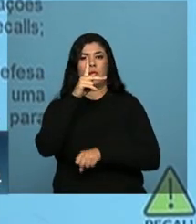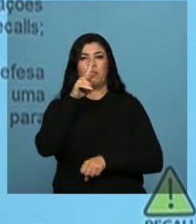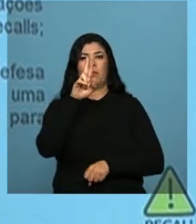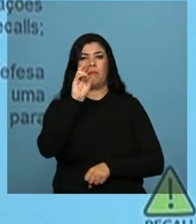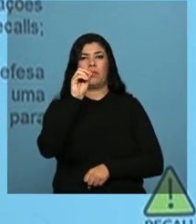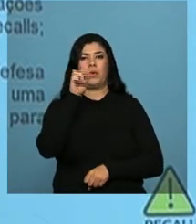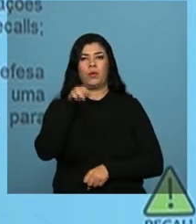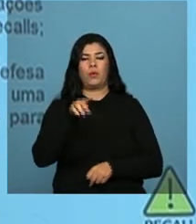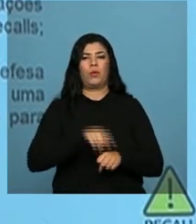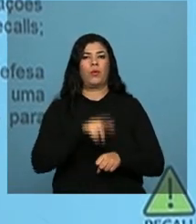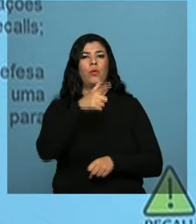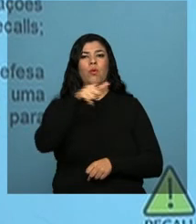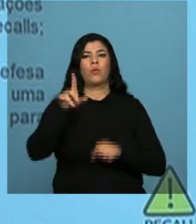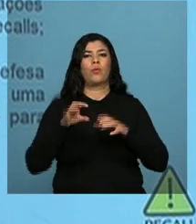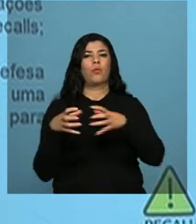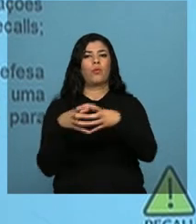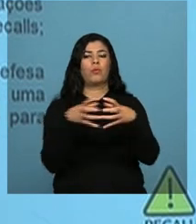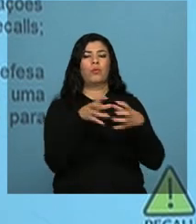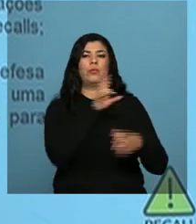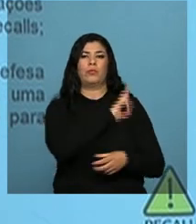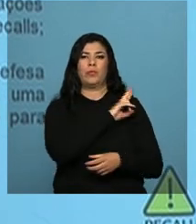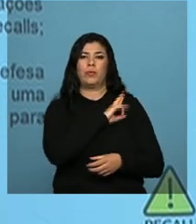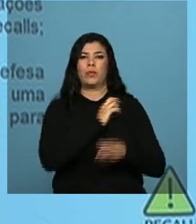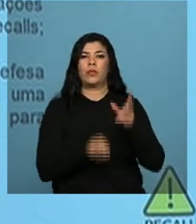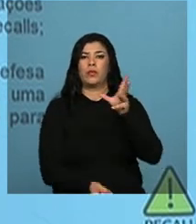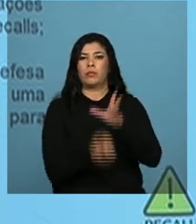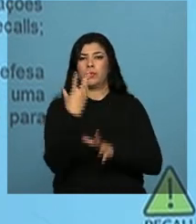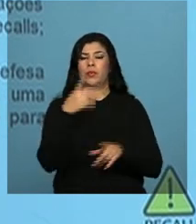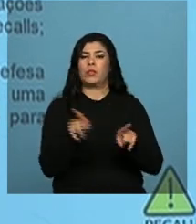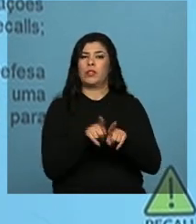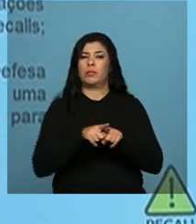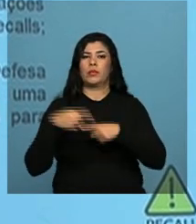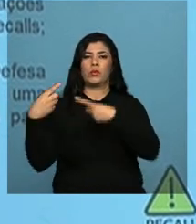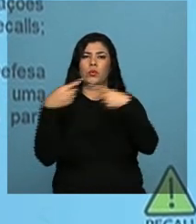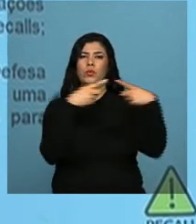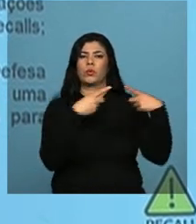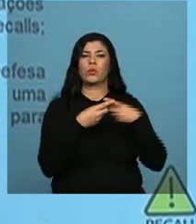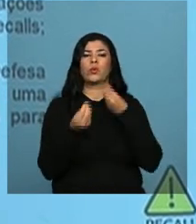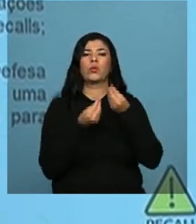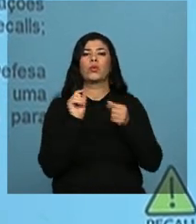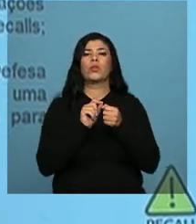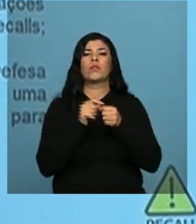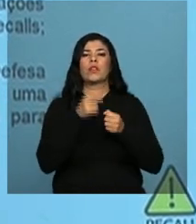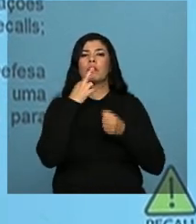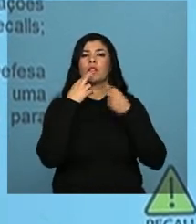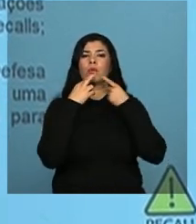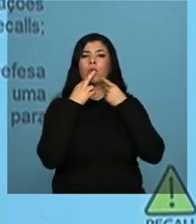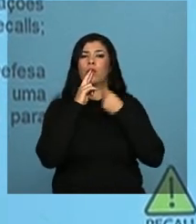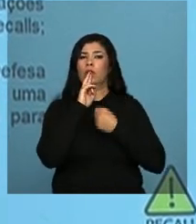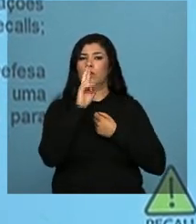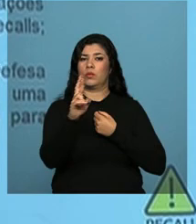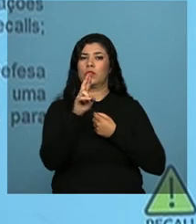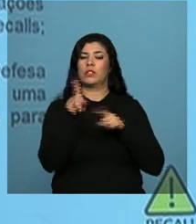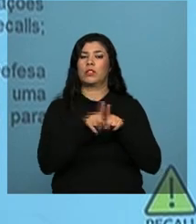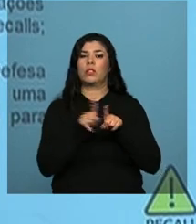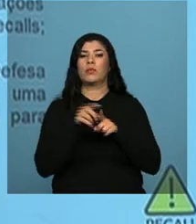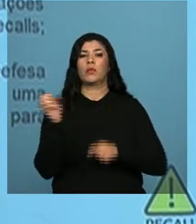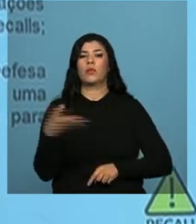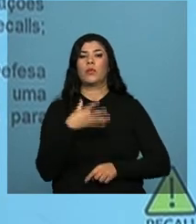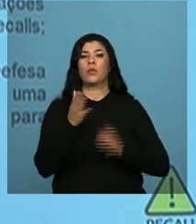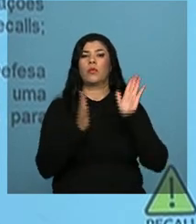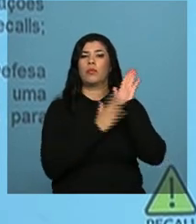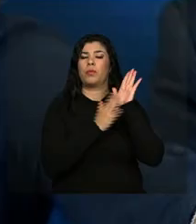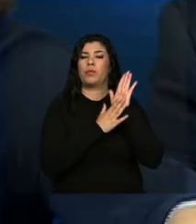órgãos reguladores e todo o setor produtivo fará uma ampla discussão sobre resultados E as novas propostas